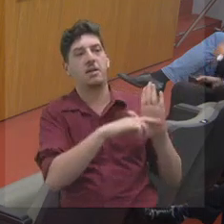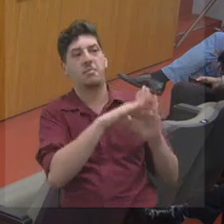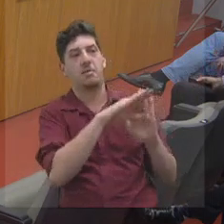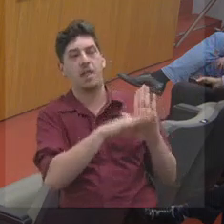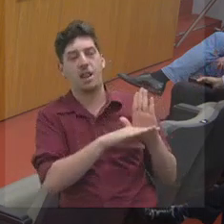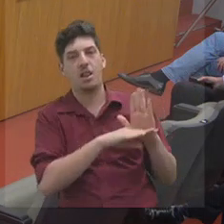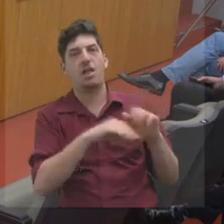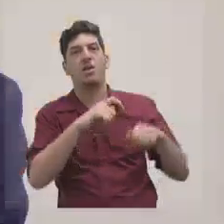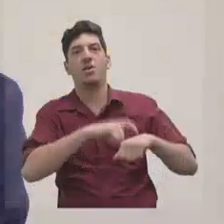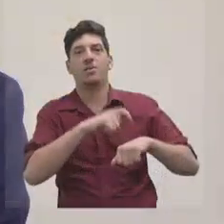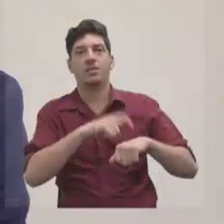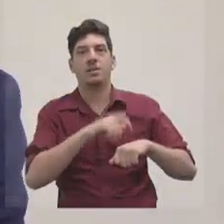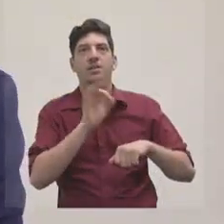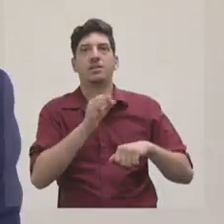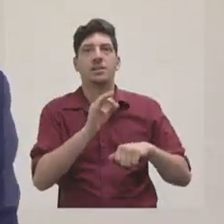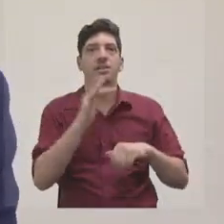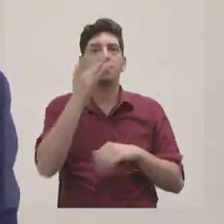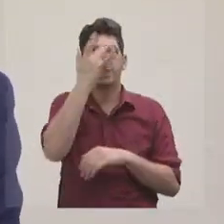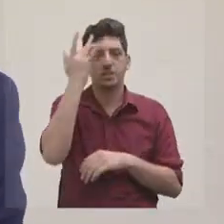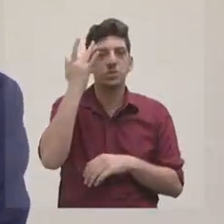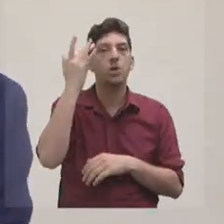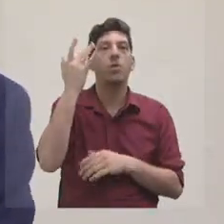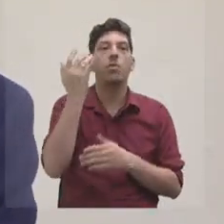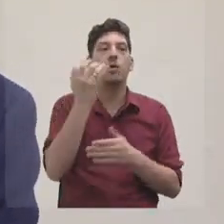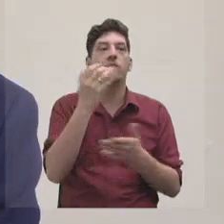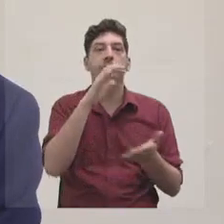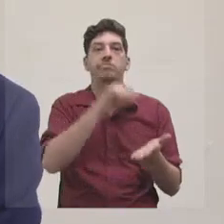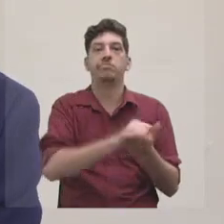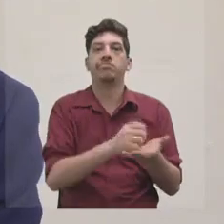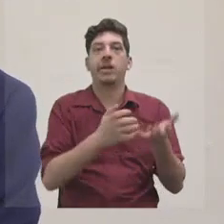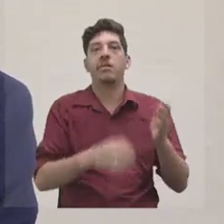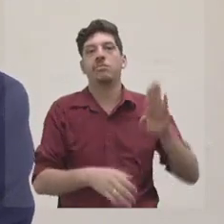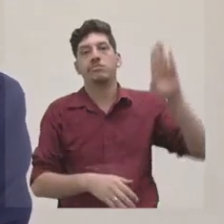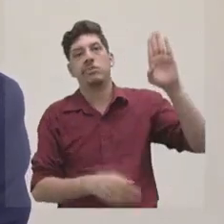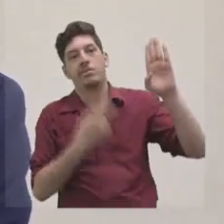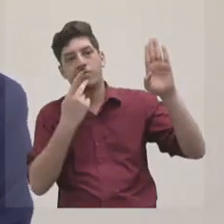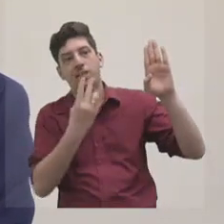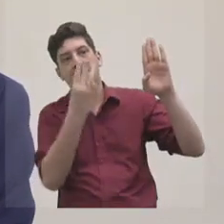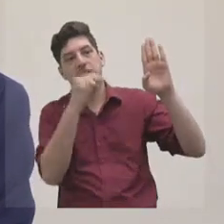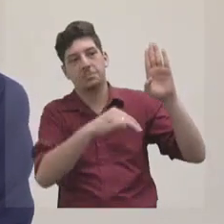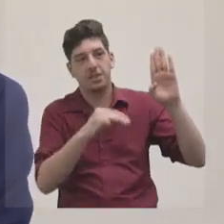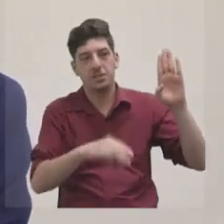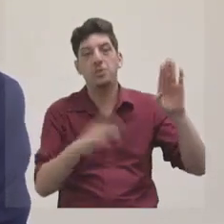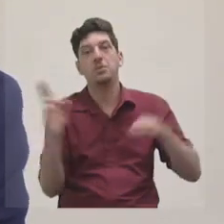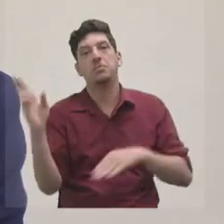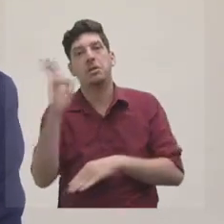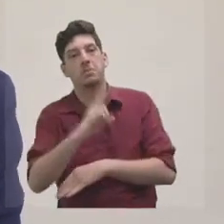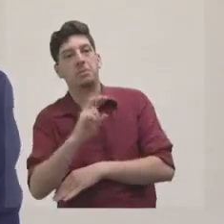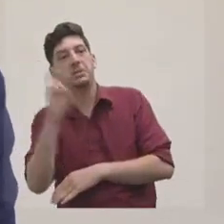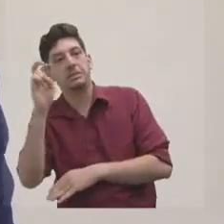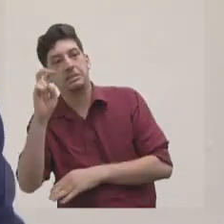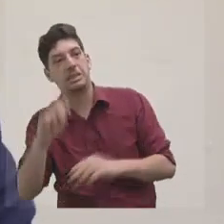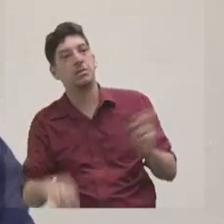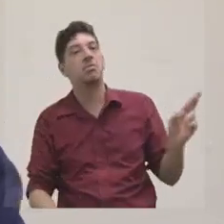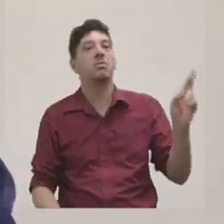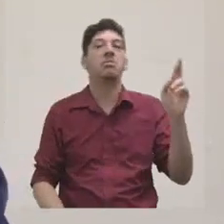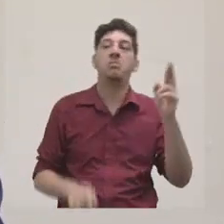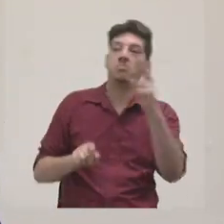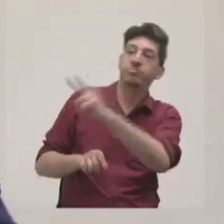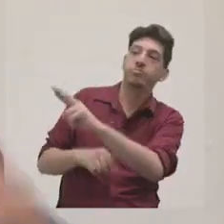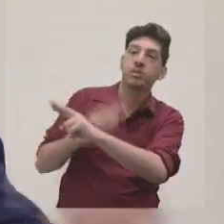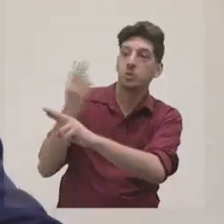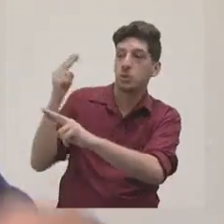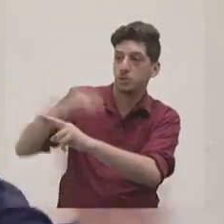que o escrito fala três minutos ou secretário Responde sim porque depois uma Trap casinha de dois eu tô tentando ser